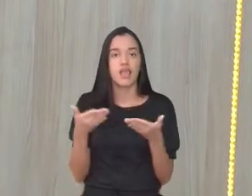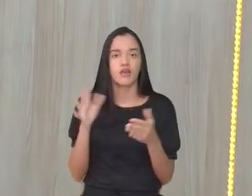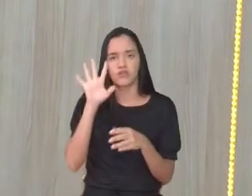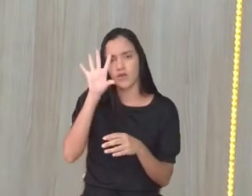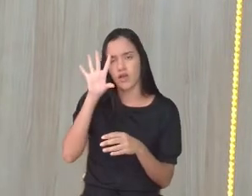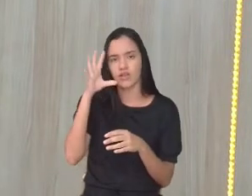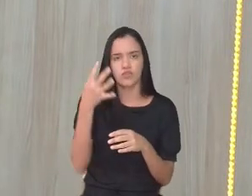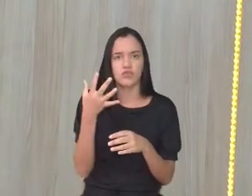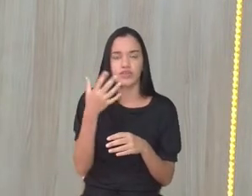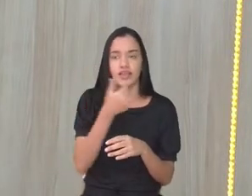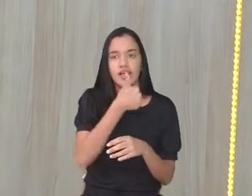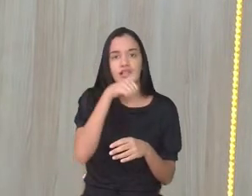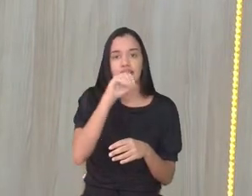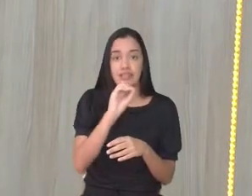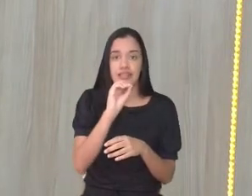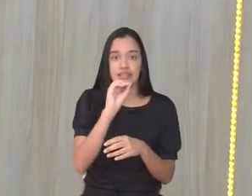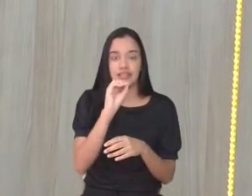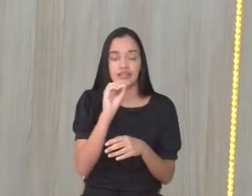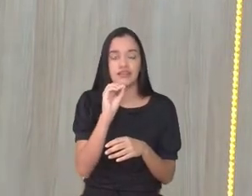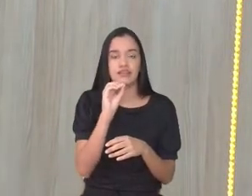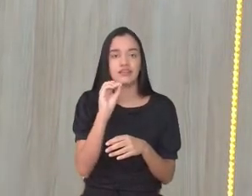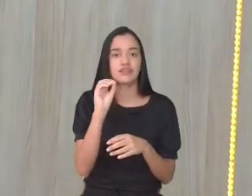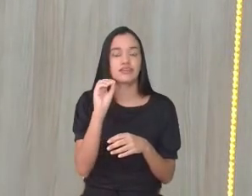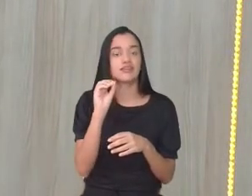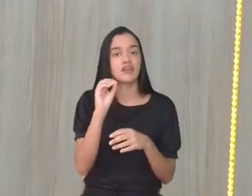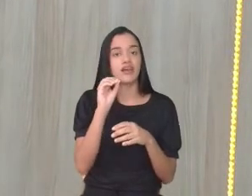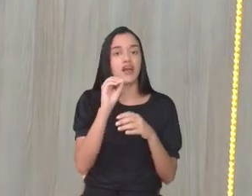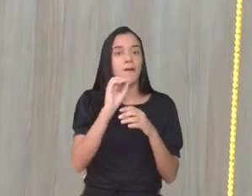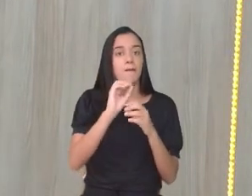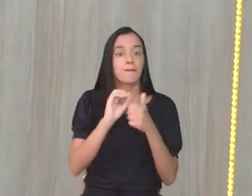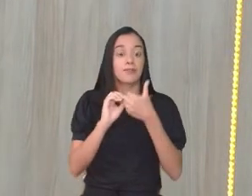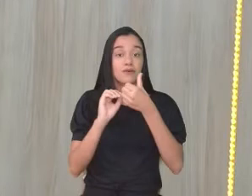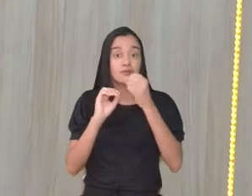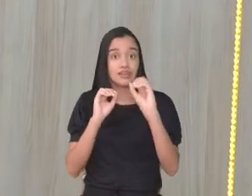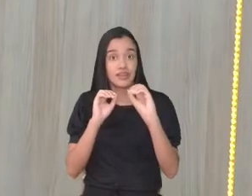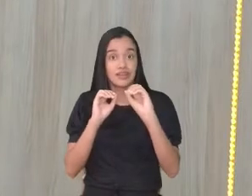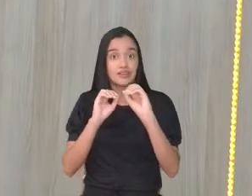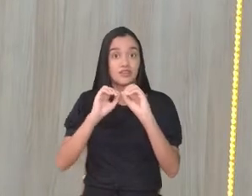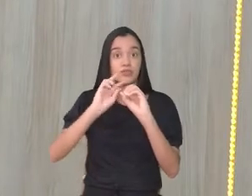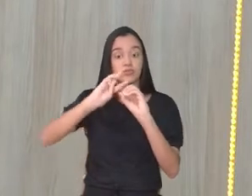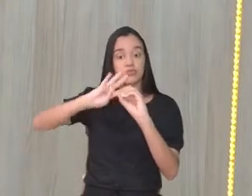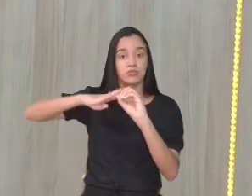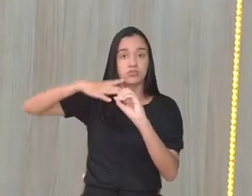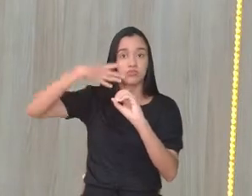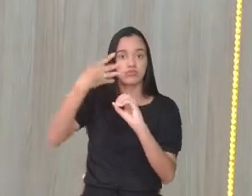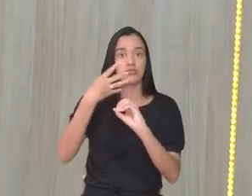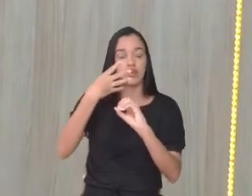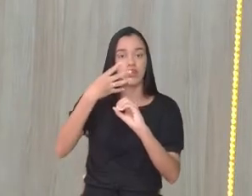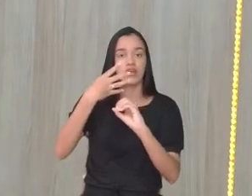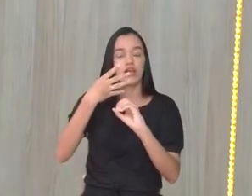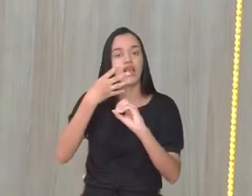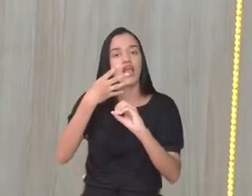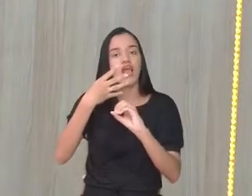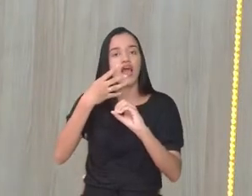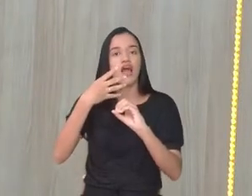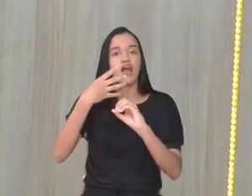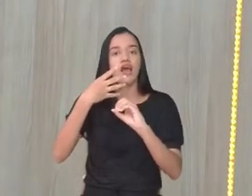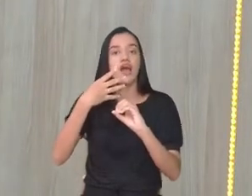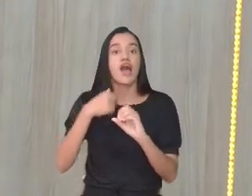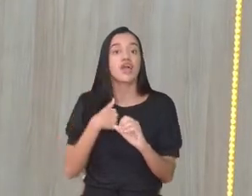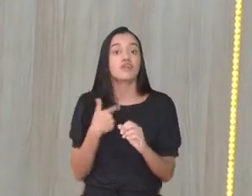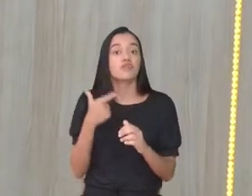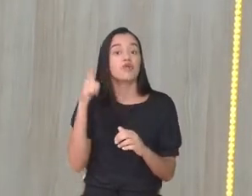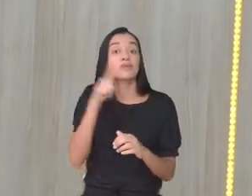resolver 10 elevado à quarta potência. Então, 10 elevado à quarta potência, eu vou repetir o 10 aí quantas